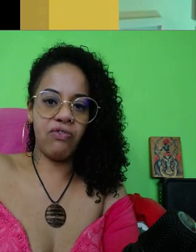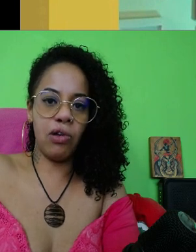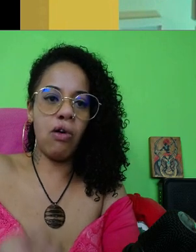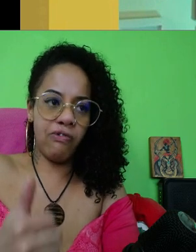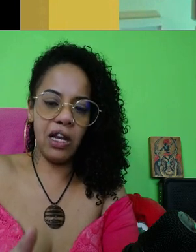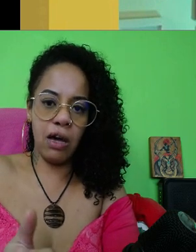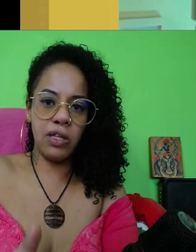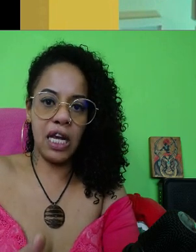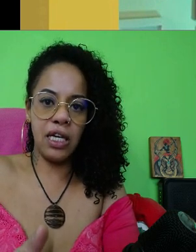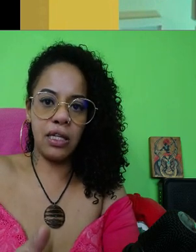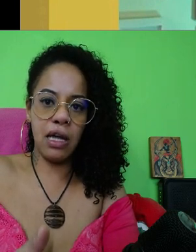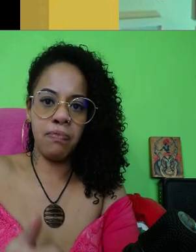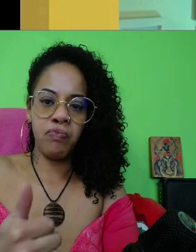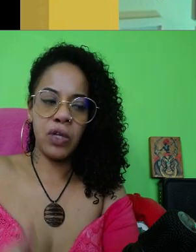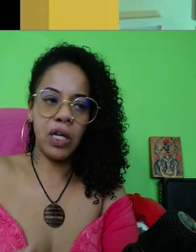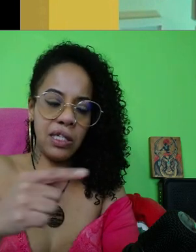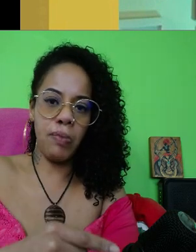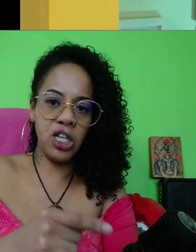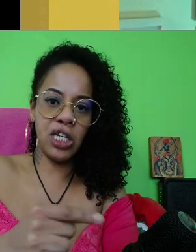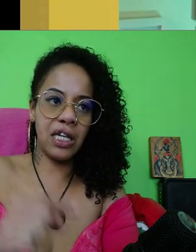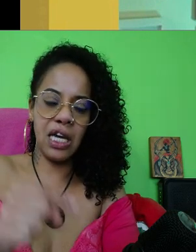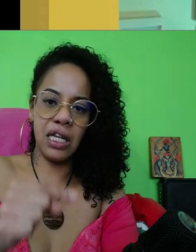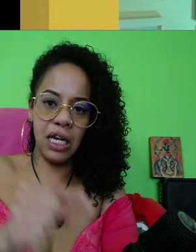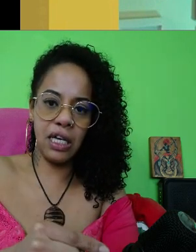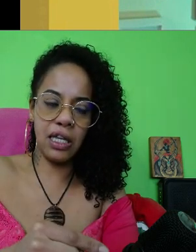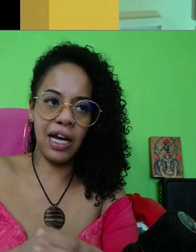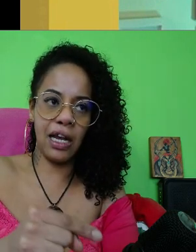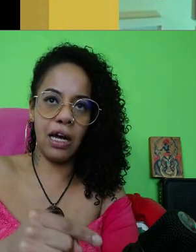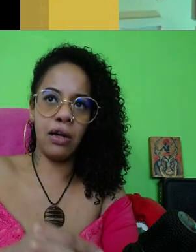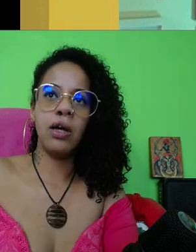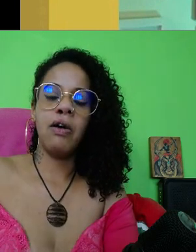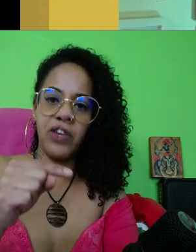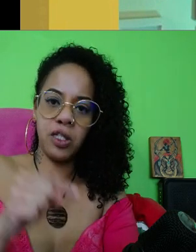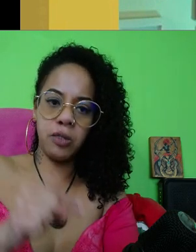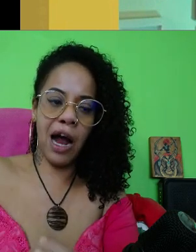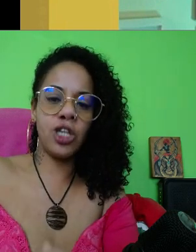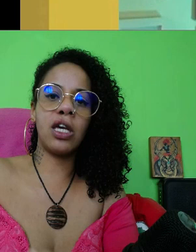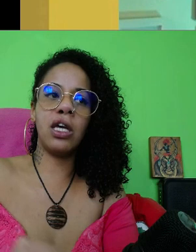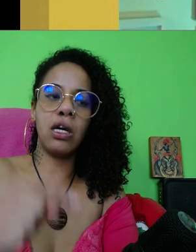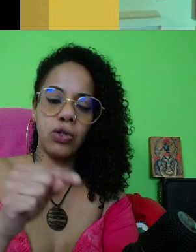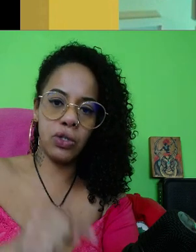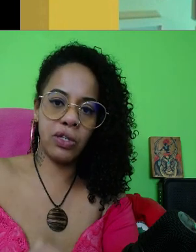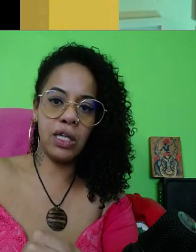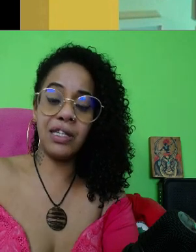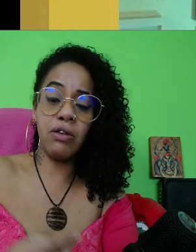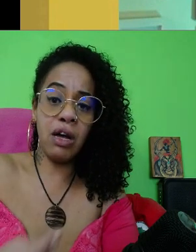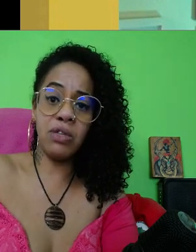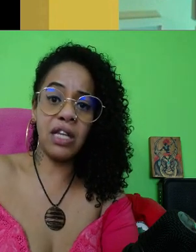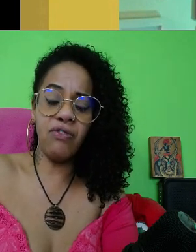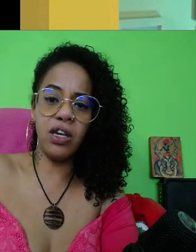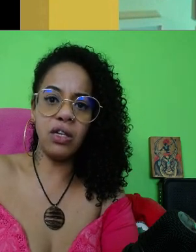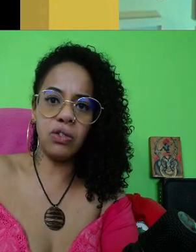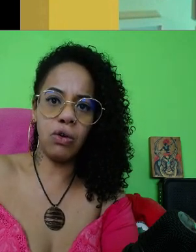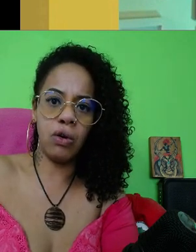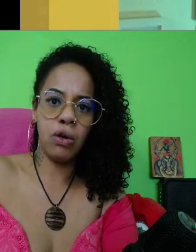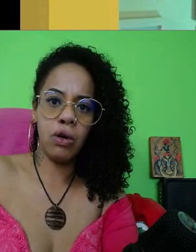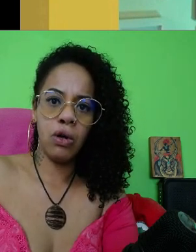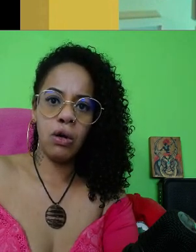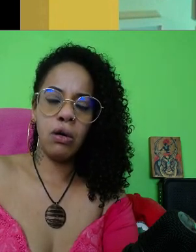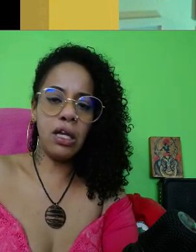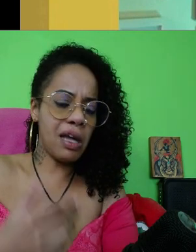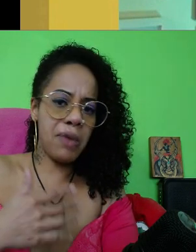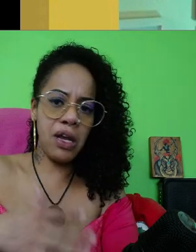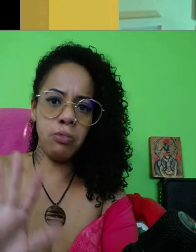em algum momento você falou valeu Talita inicialmente essa aqui é Talita ela fez parte aqui da construção Inicial não teve isso